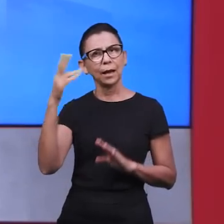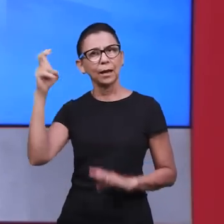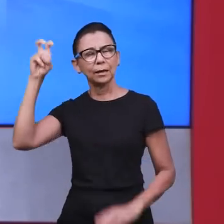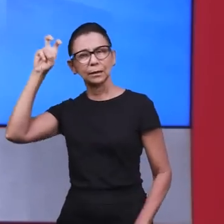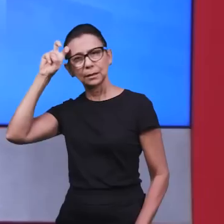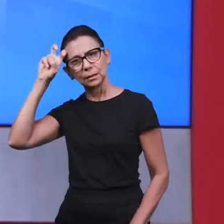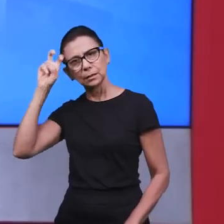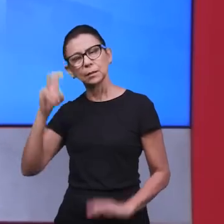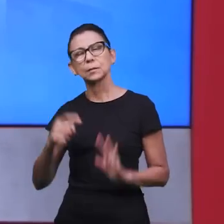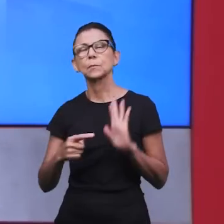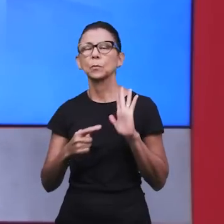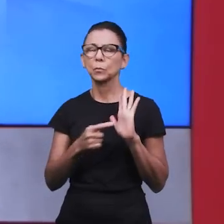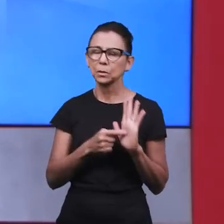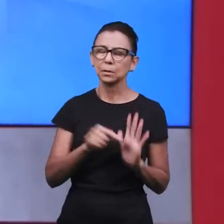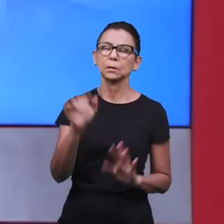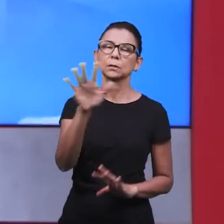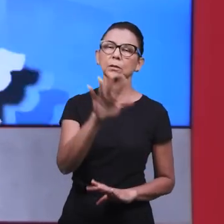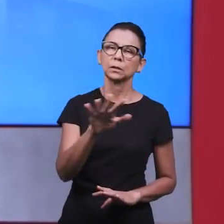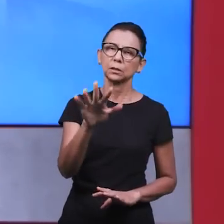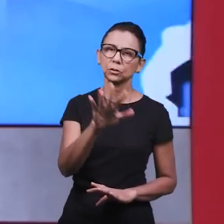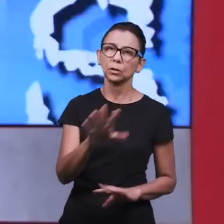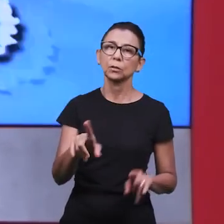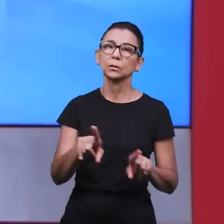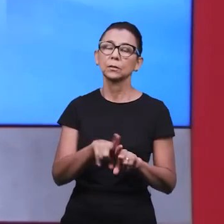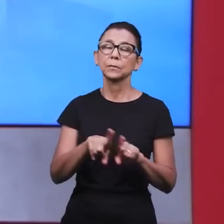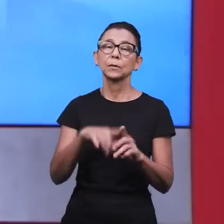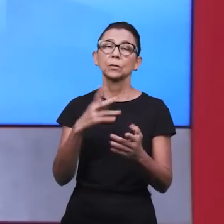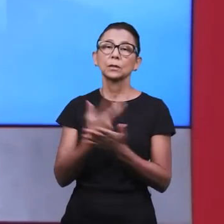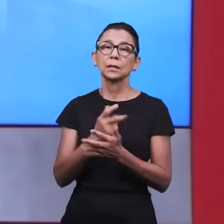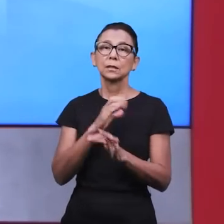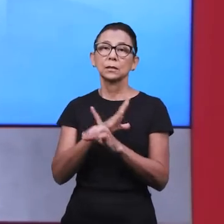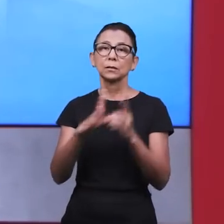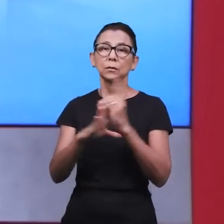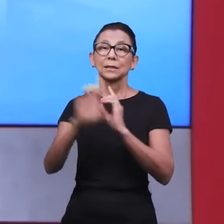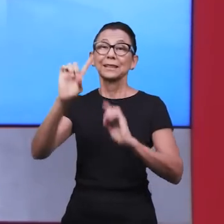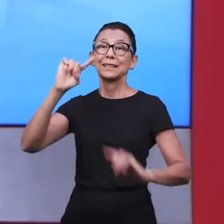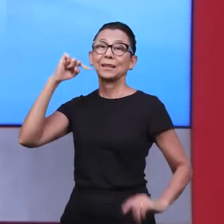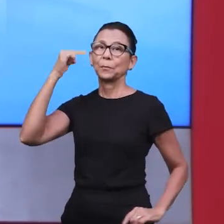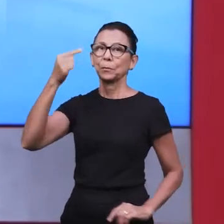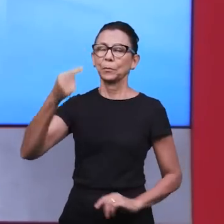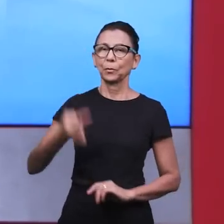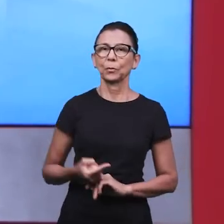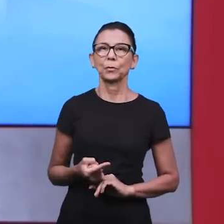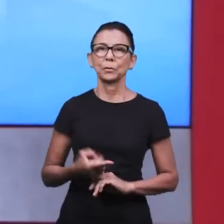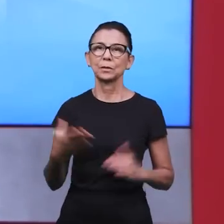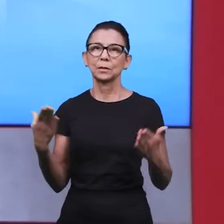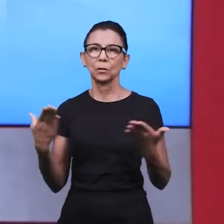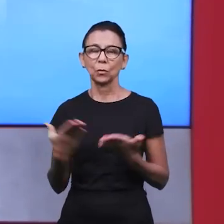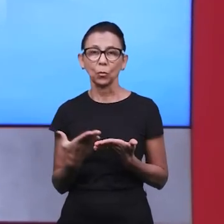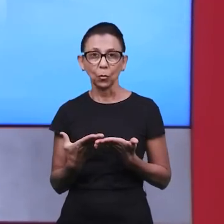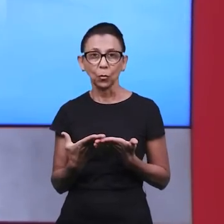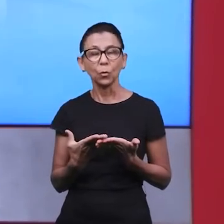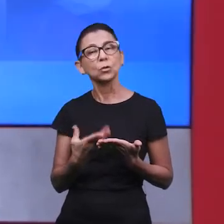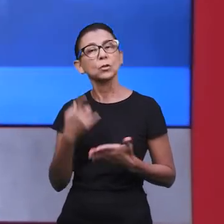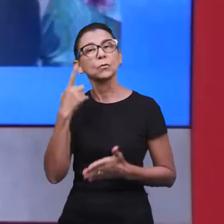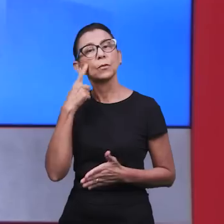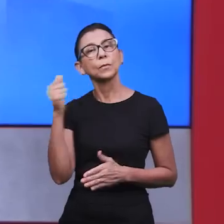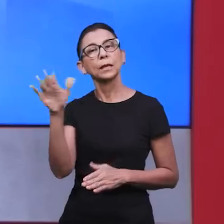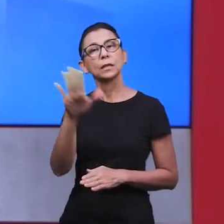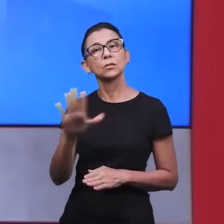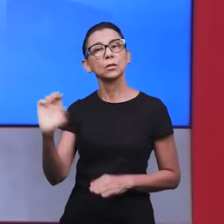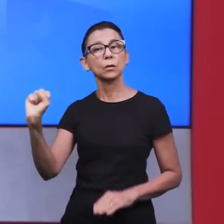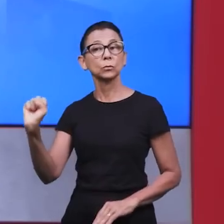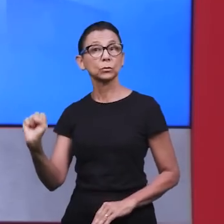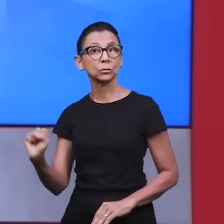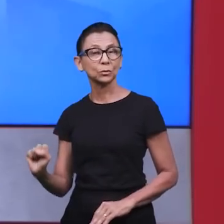uma região, sempre também após o culto. E hoje é quarta-feira, dia 3 de maio, hoje nós vamos para a região